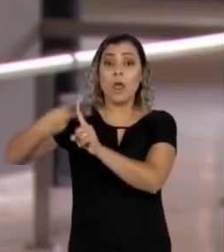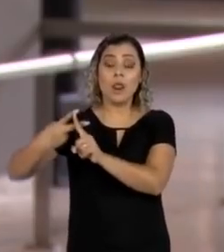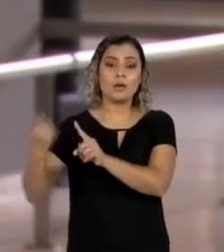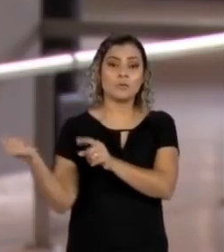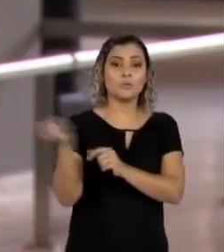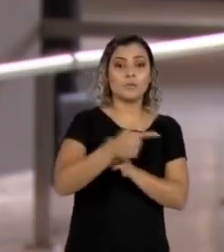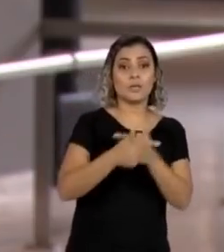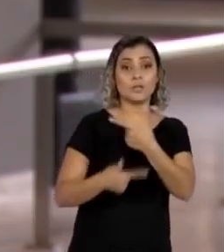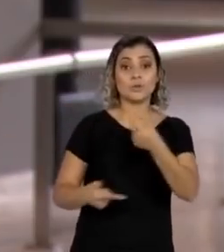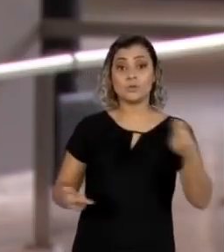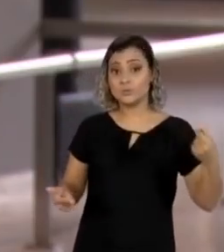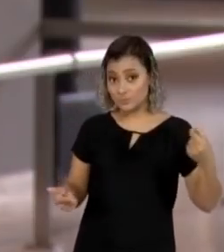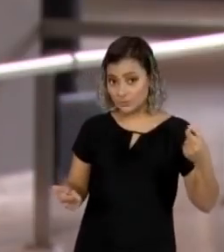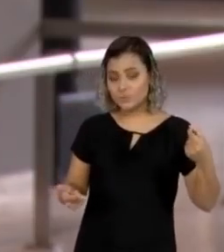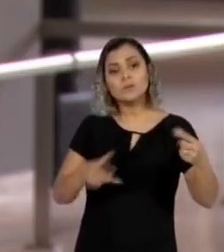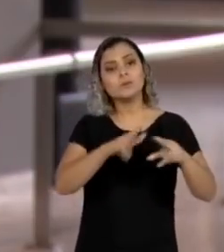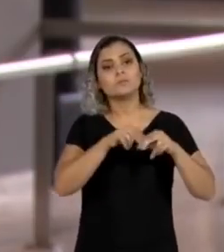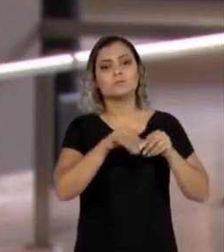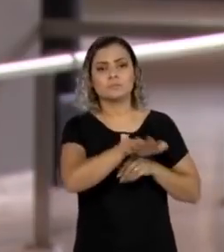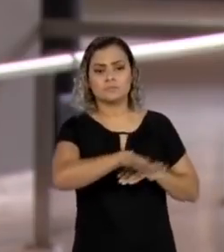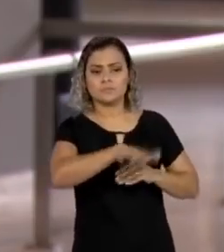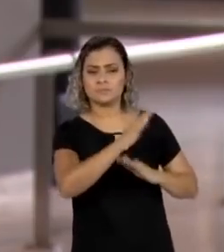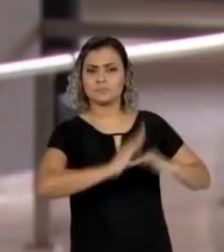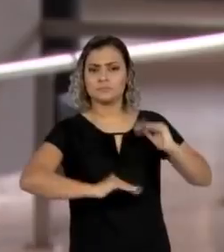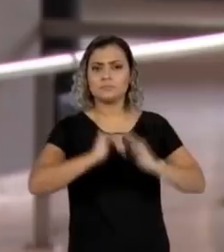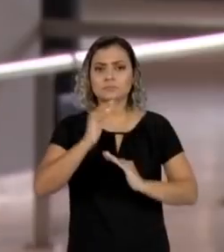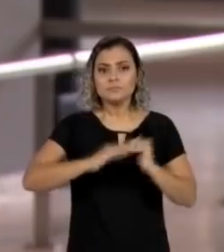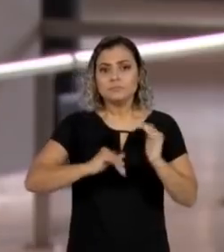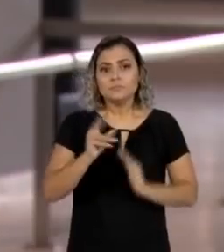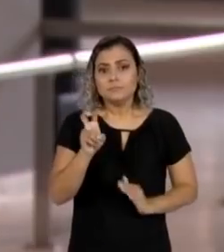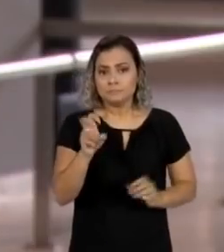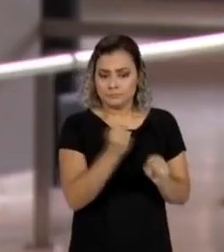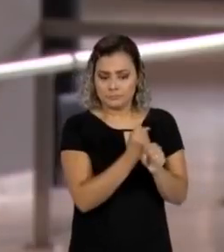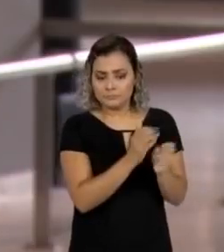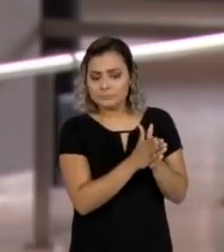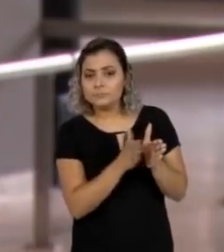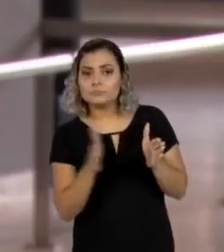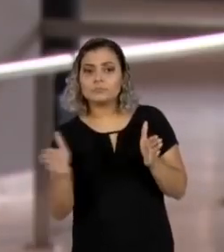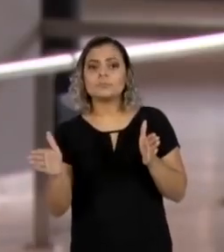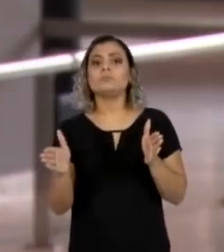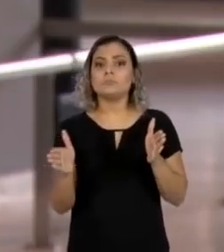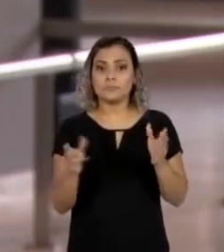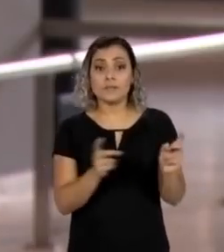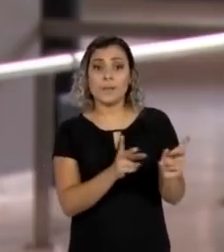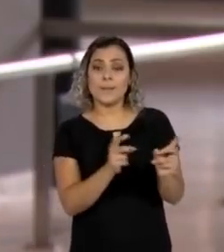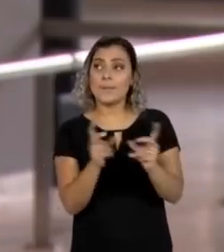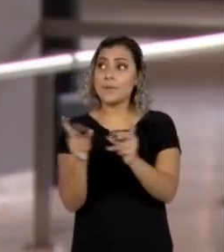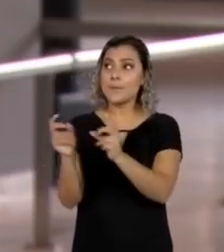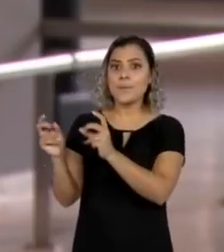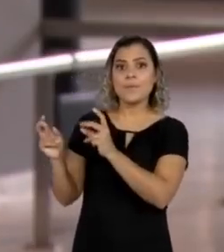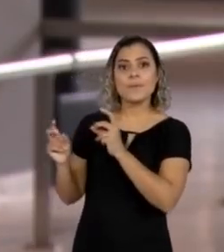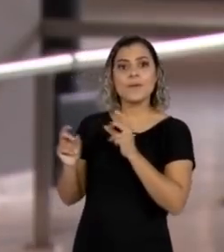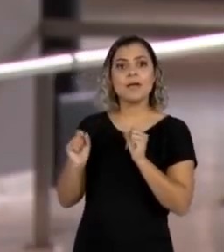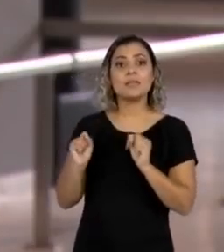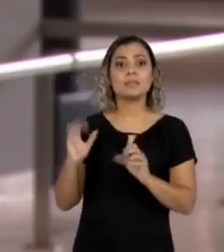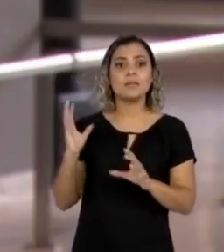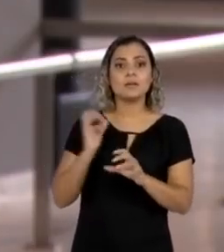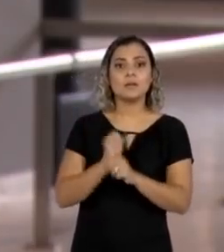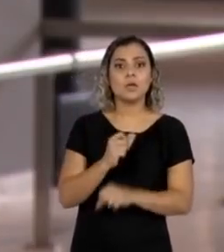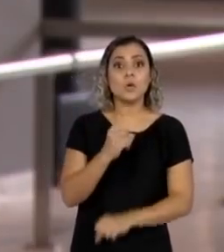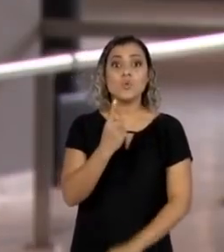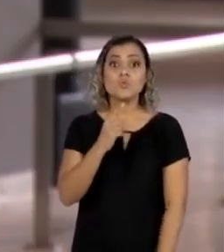2000. Especialistas no setor afirmam que, em 5 anos, as exportações podem alcançar $1